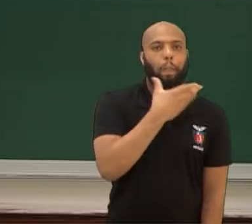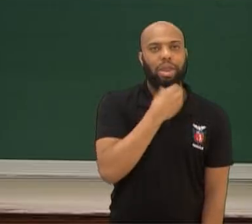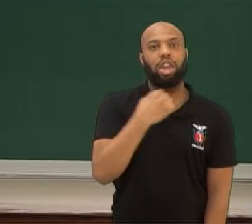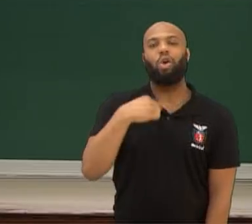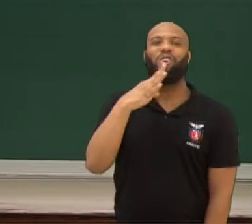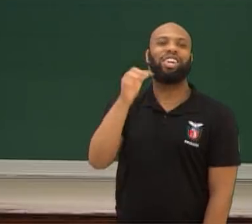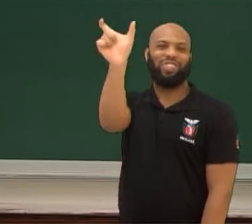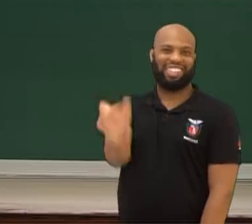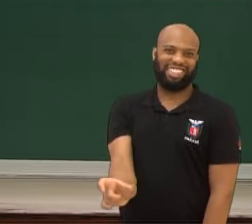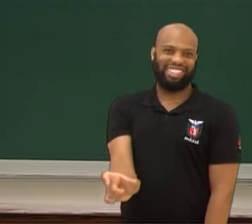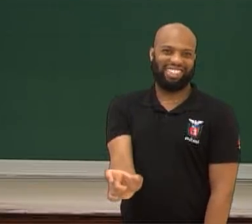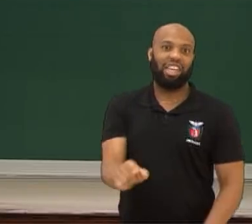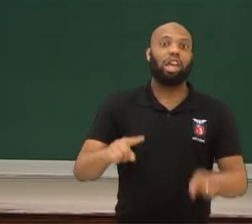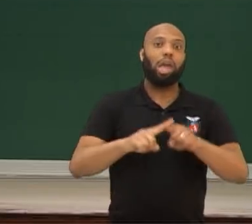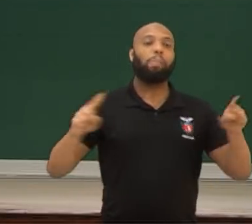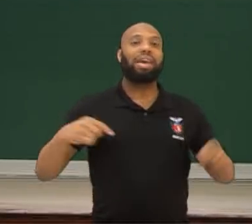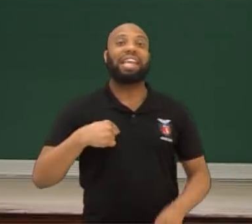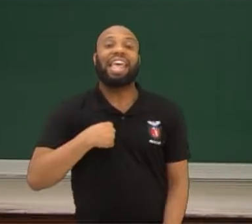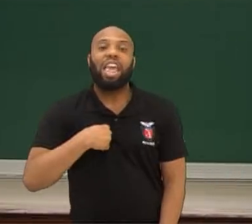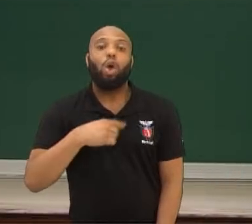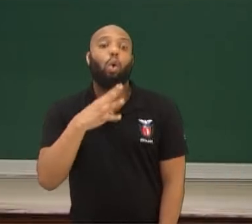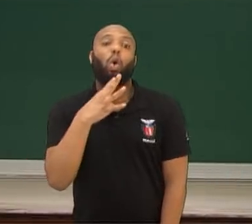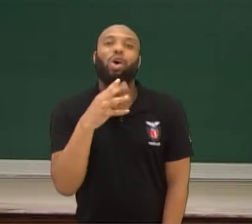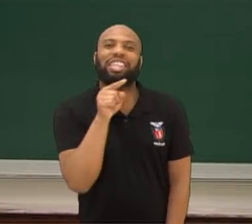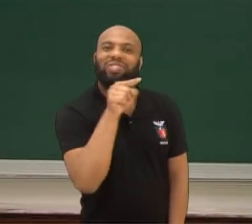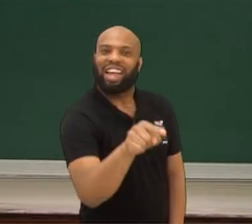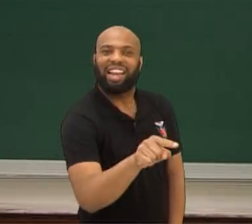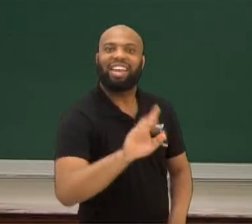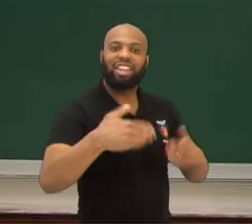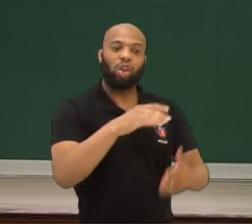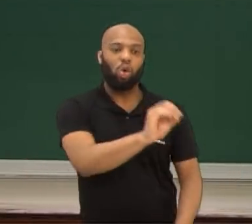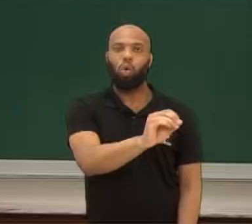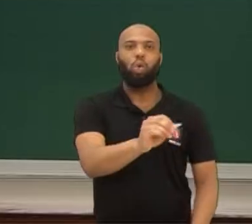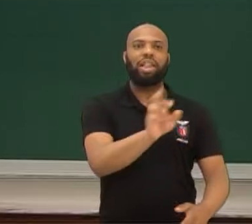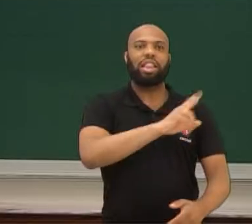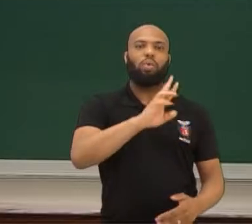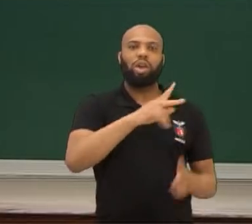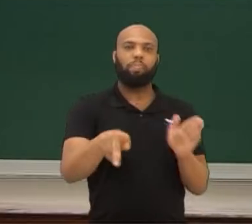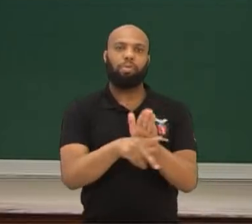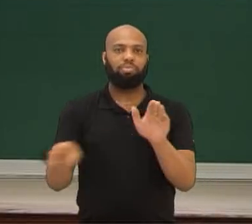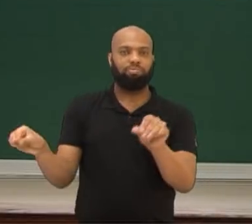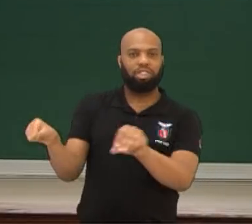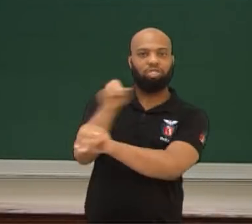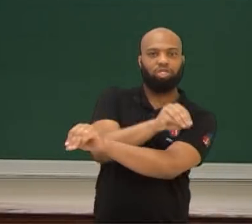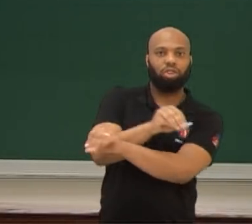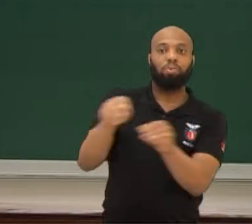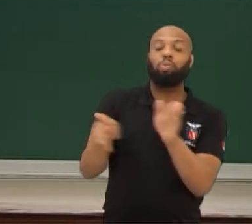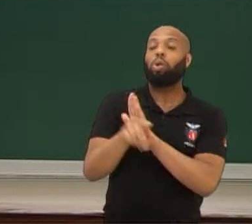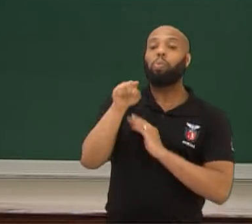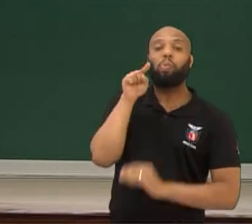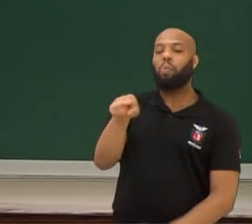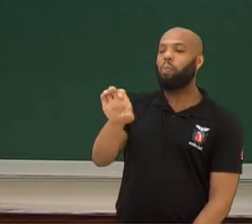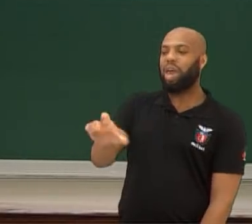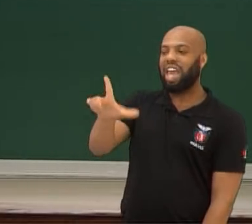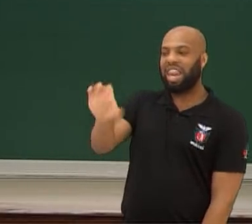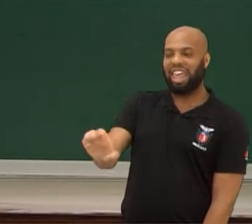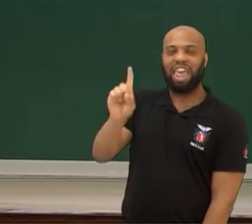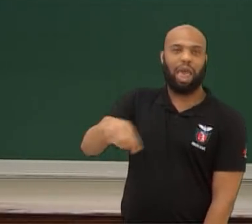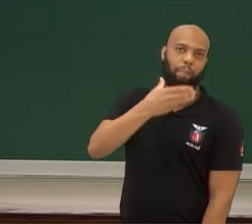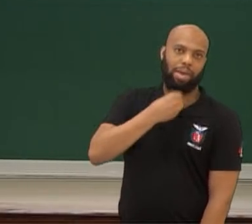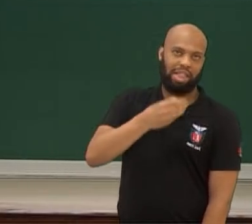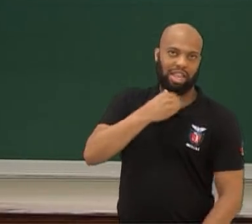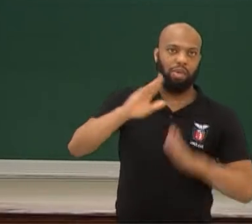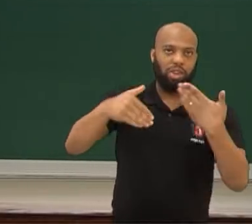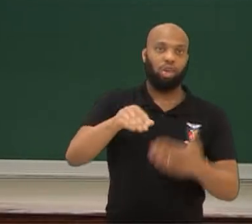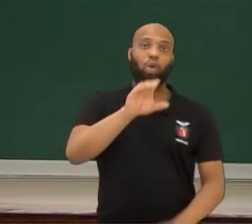o conheço. Só que quando eu digo eu o conheço, esse o já não é artigo. Esse o se refere a ele, a menino. Então, a gente tem que o